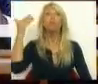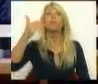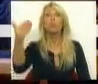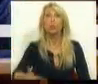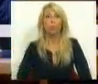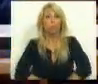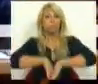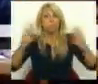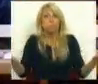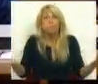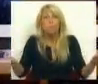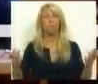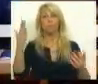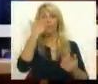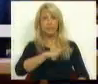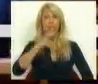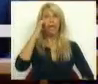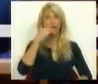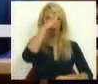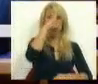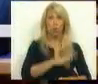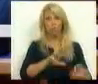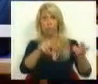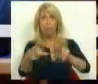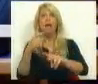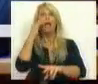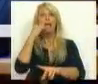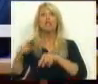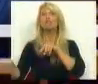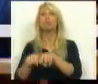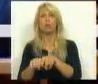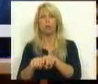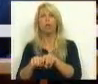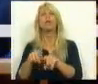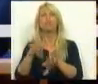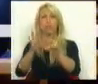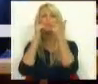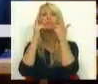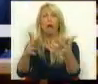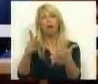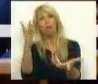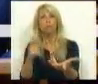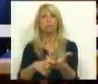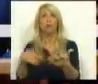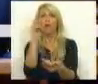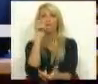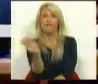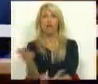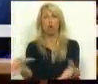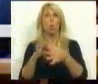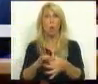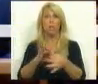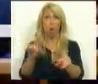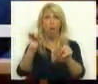Se a crise do governo passar para a crise política ela resultará apenas da fragilidade da coligação dos seus próprios erros